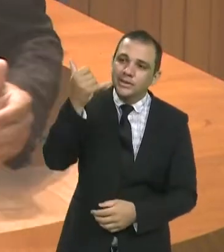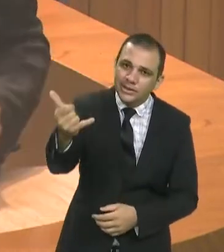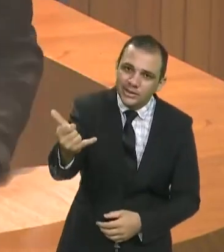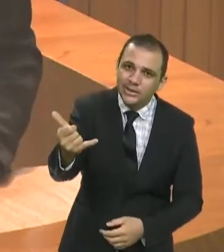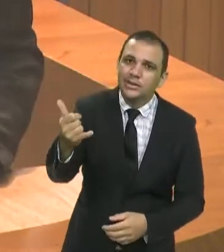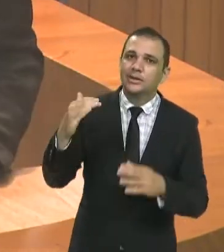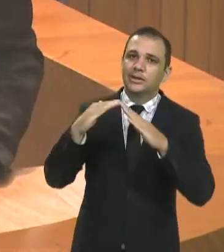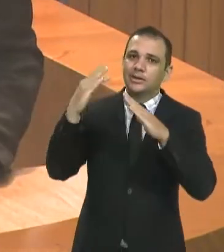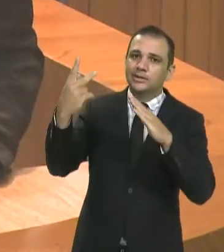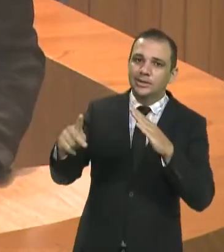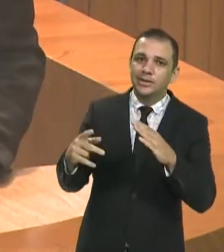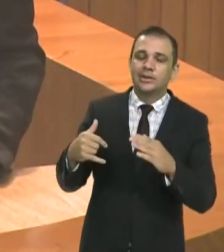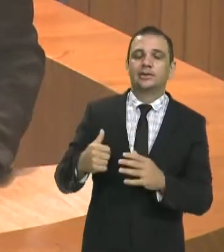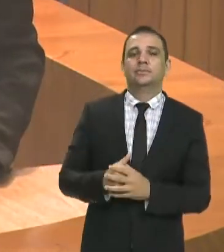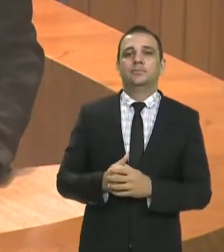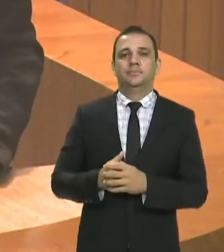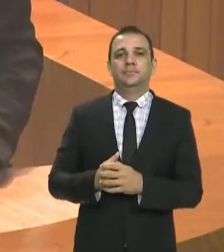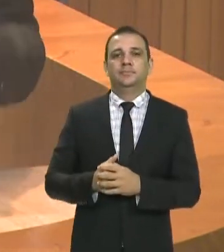dos idosos,